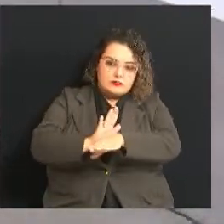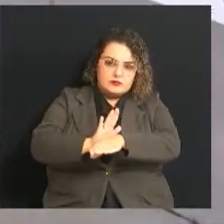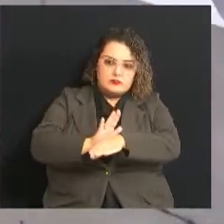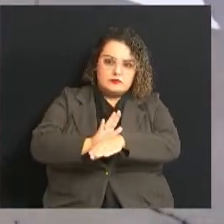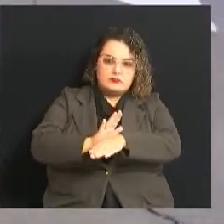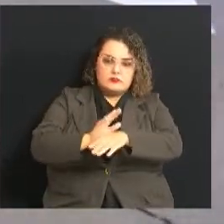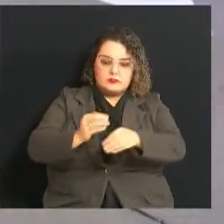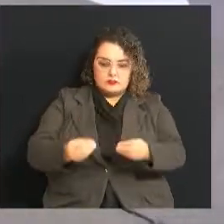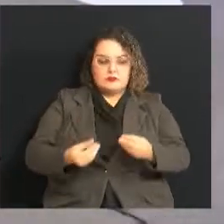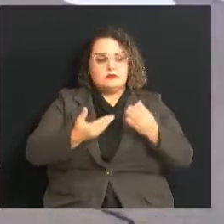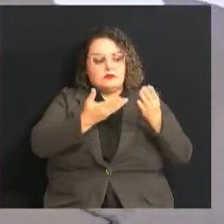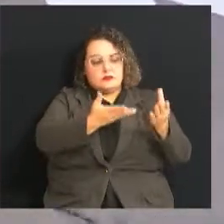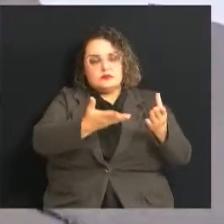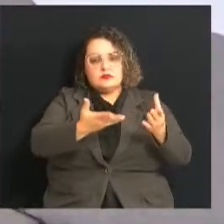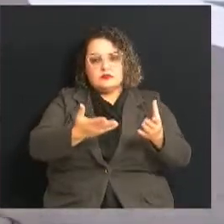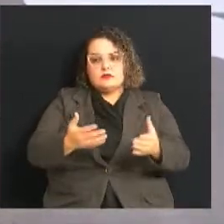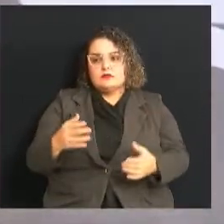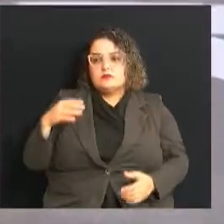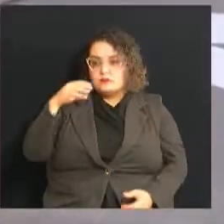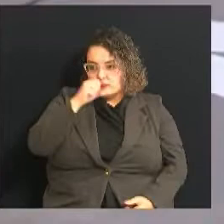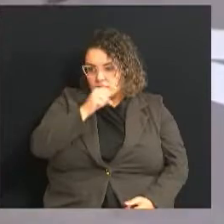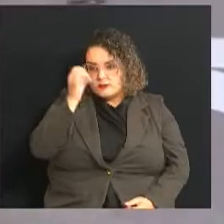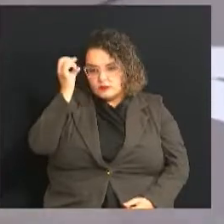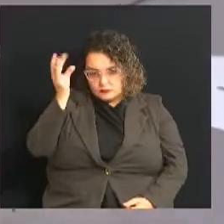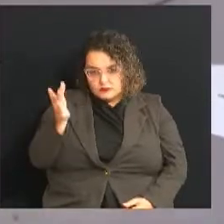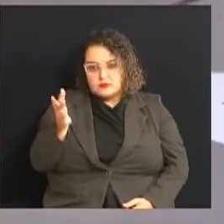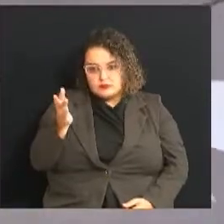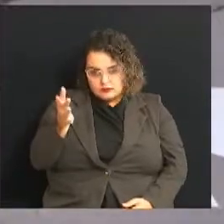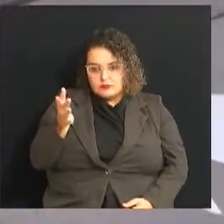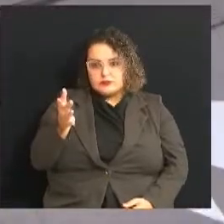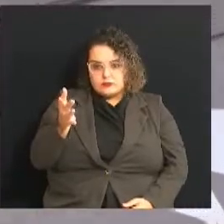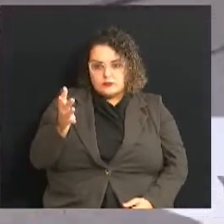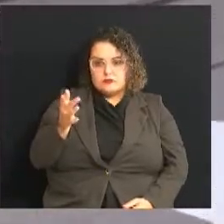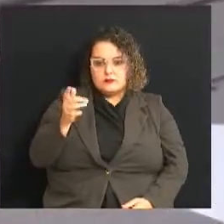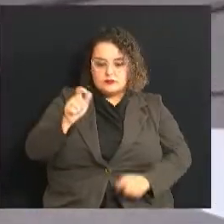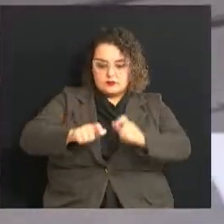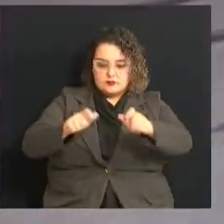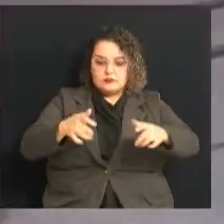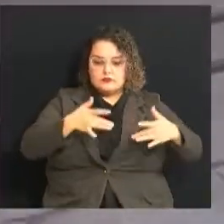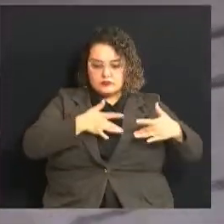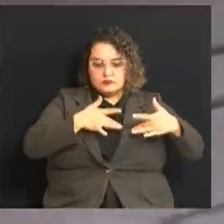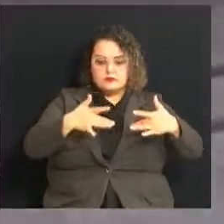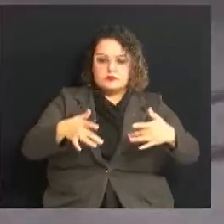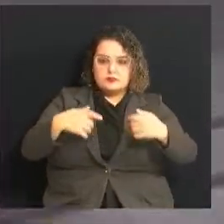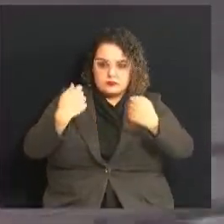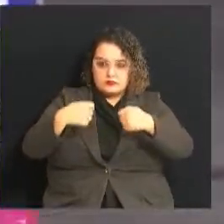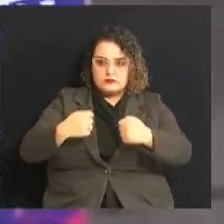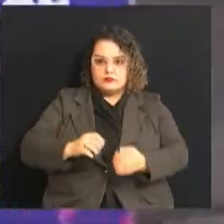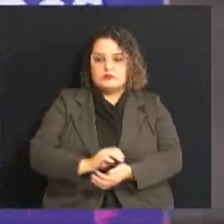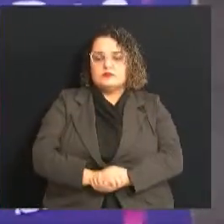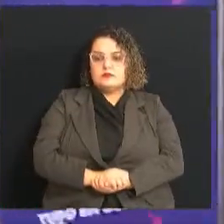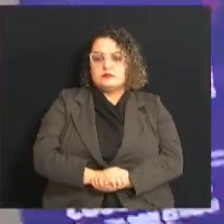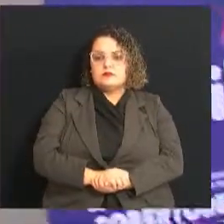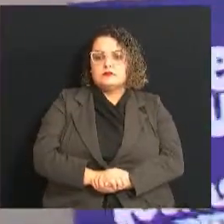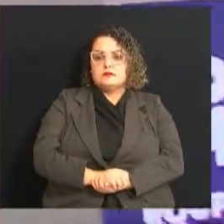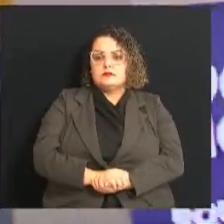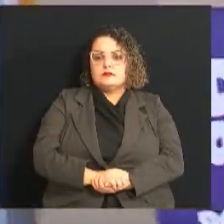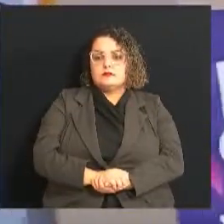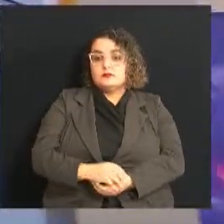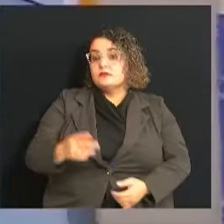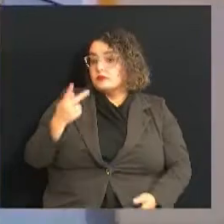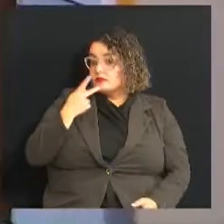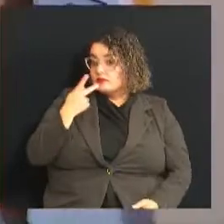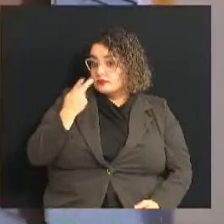deixar tudo de maneira muito prática, muito fácil, muito orientada a quem realmente precisa, né? Bom, eu ia tocar justamente